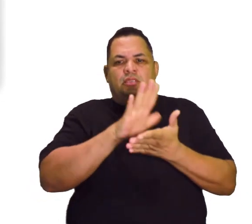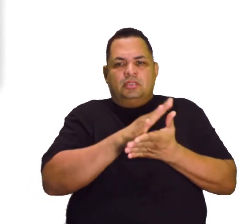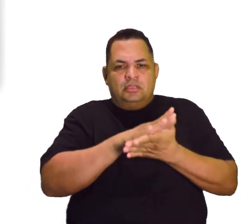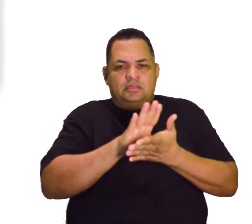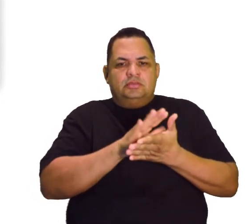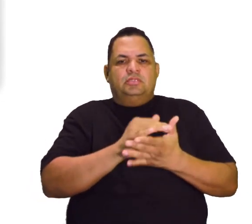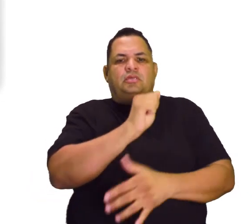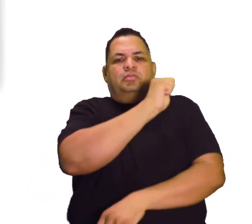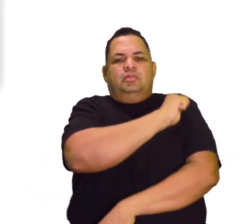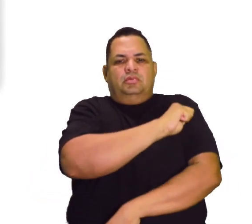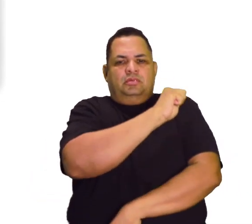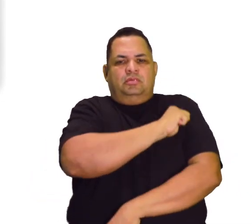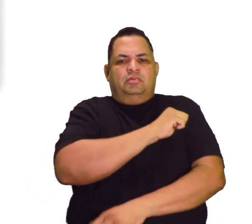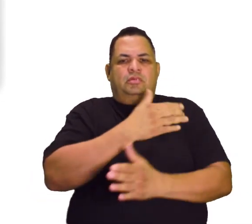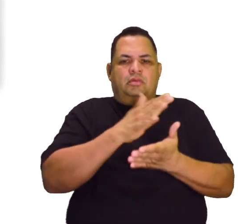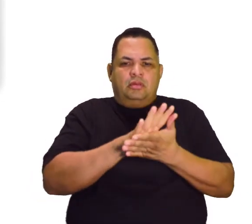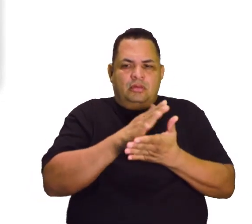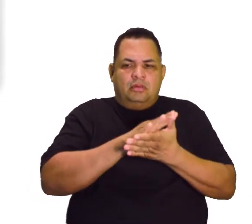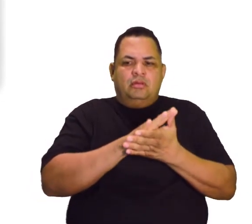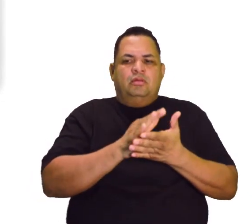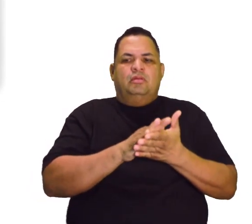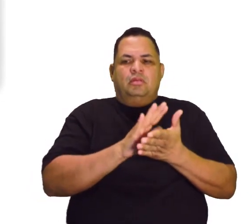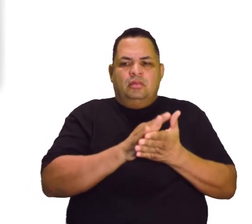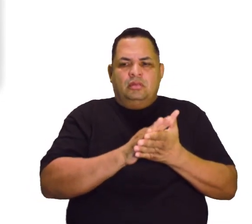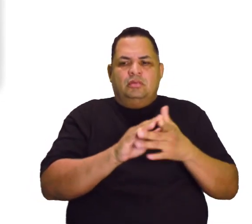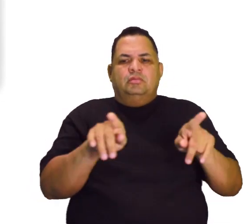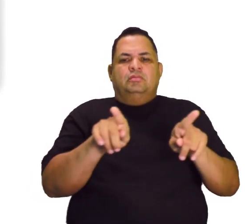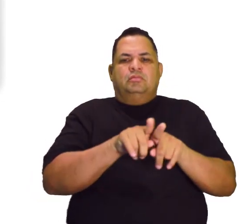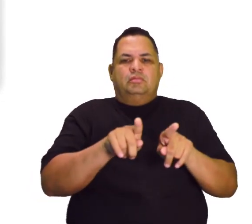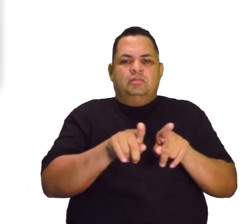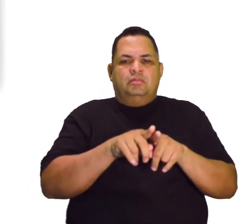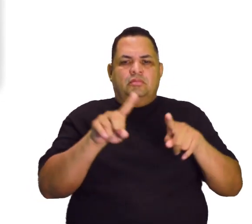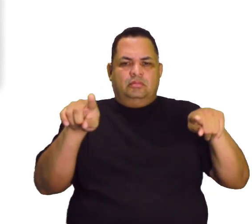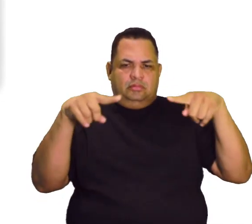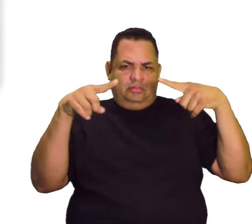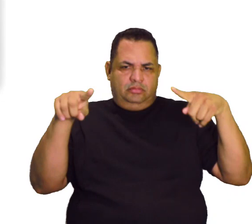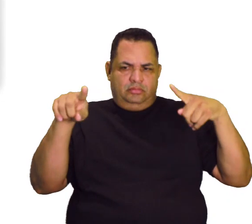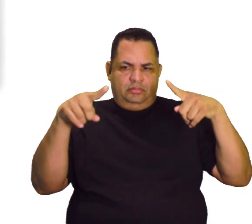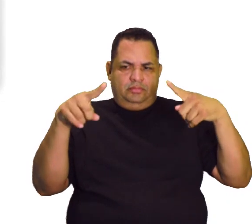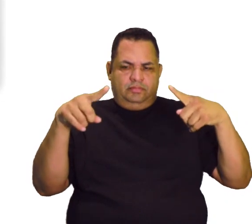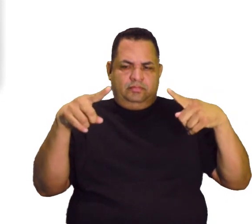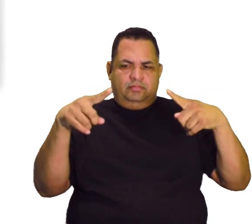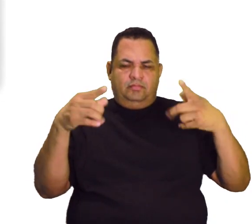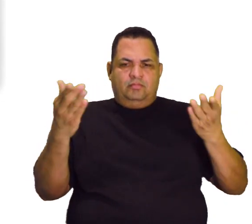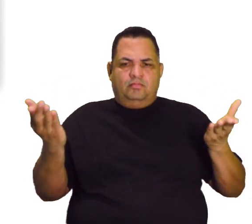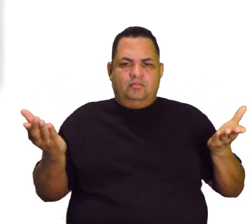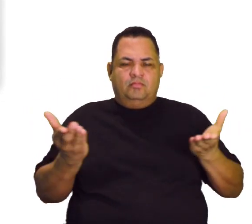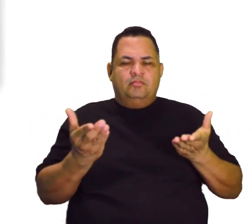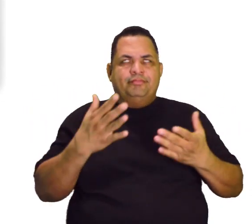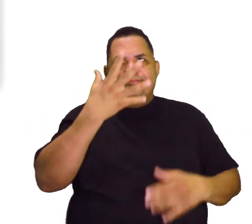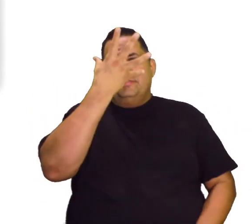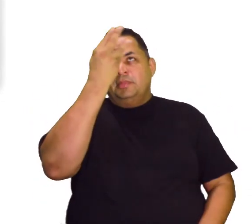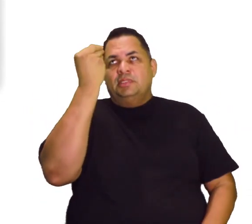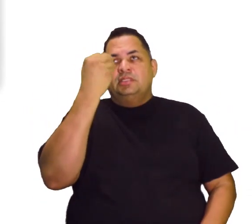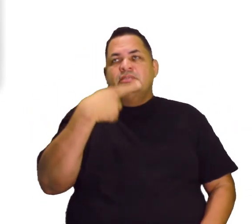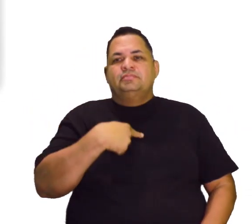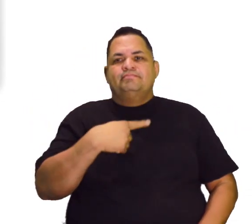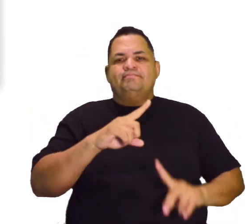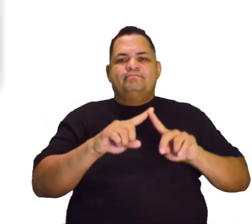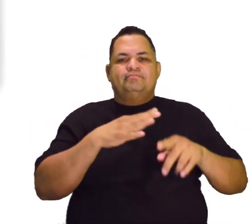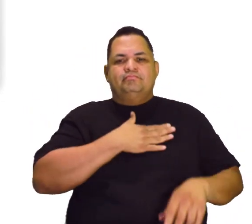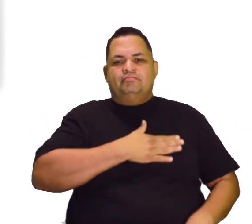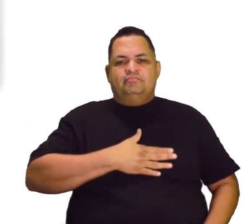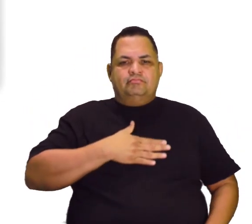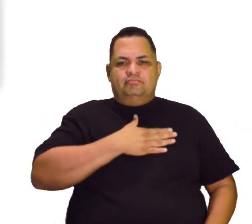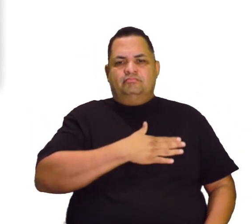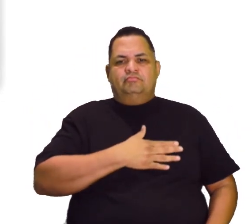samba. Rio de Janeiro nós sabemos que é o samba, a música, aí agora fugiu da mente, mas eles gostam